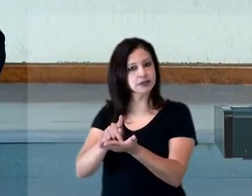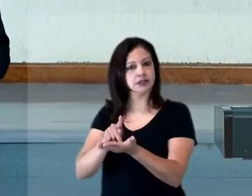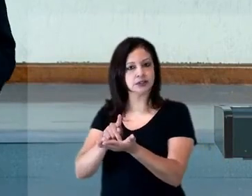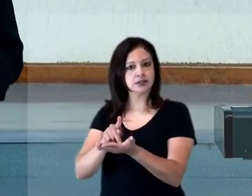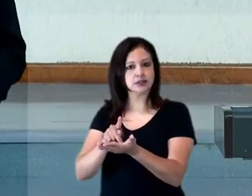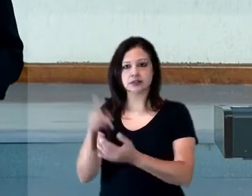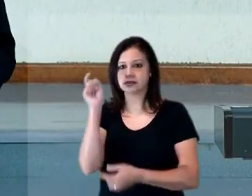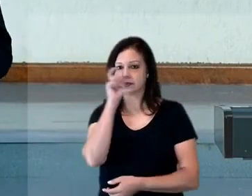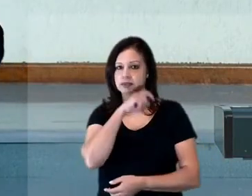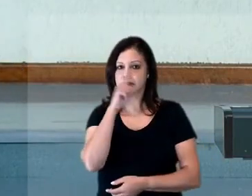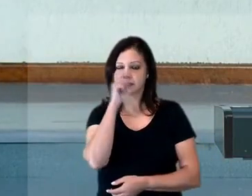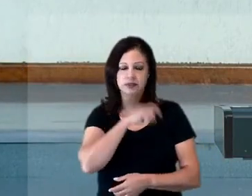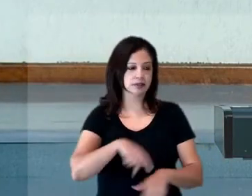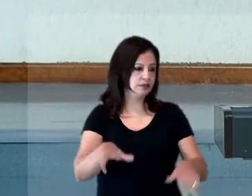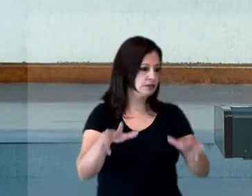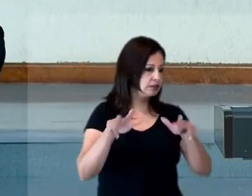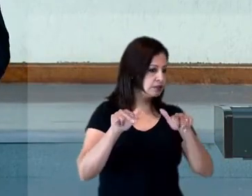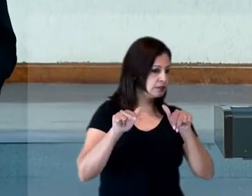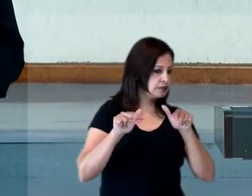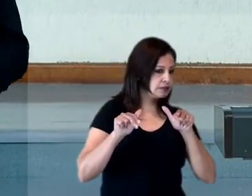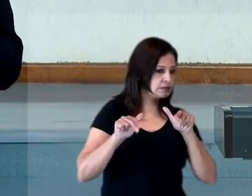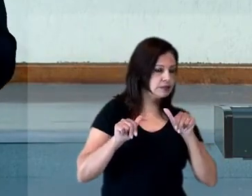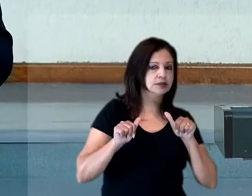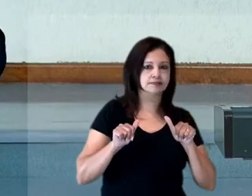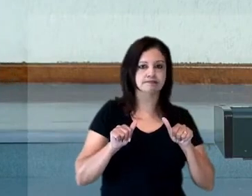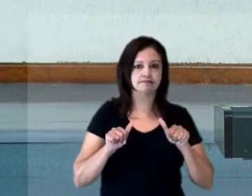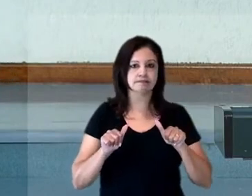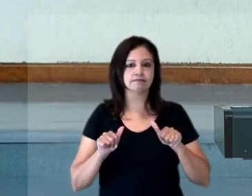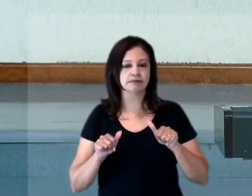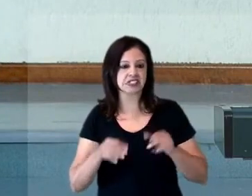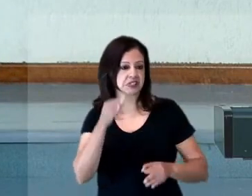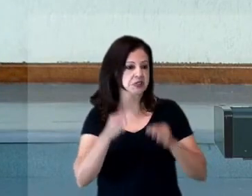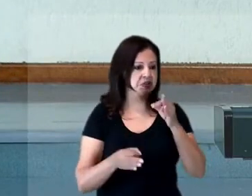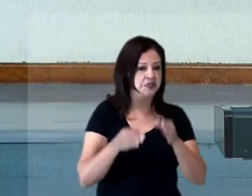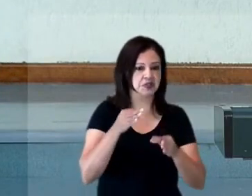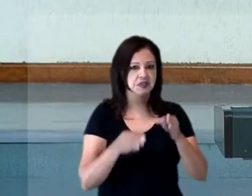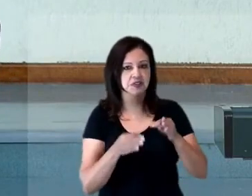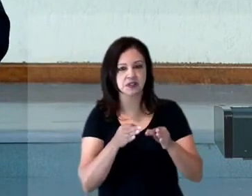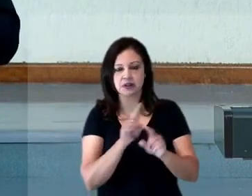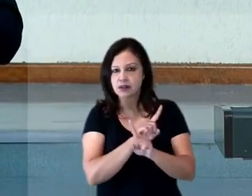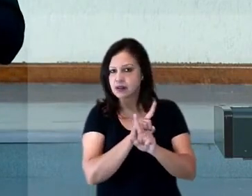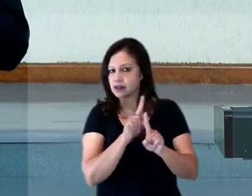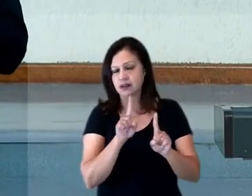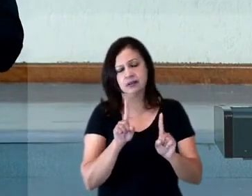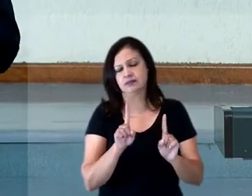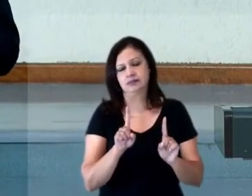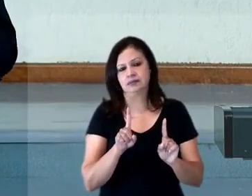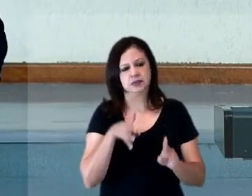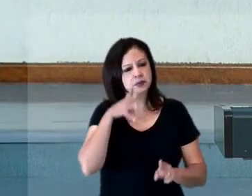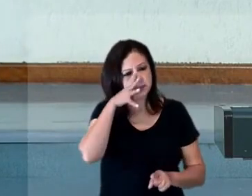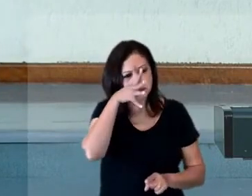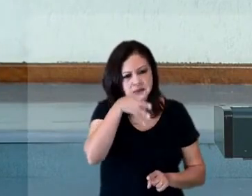há mentiras, no amor não há injustiça, não há julgamento. Então, você pode